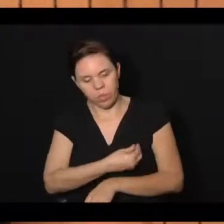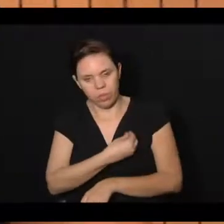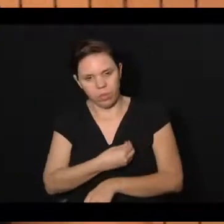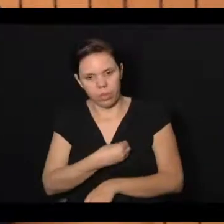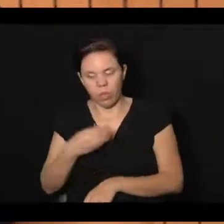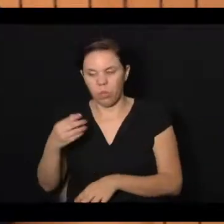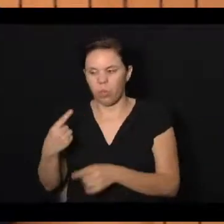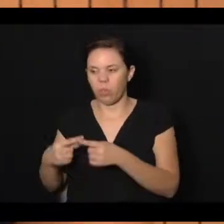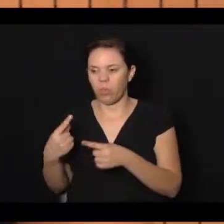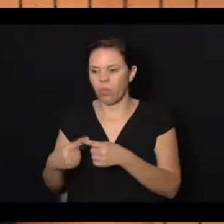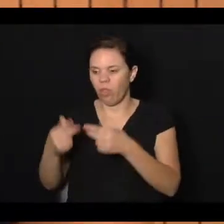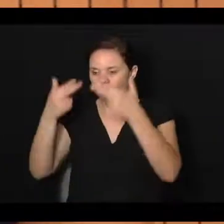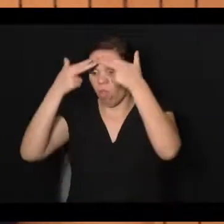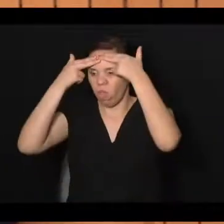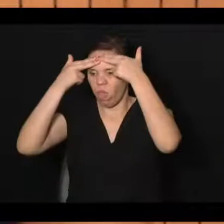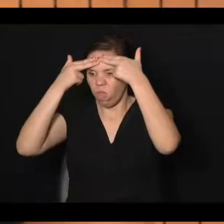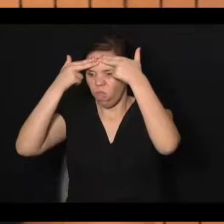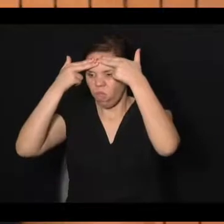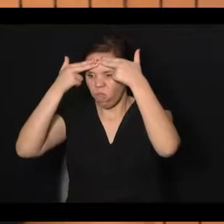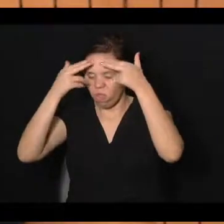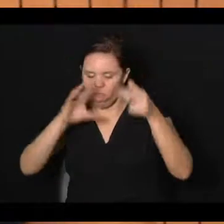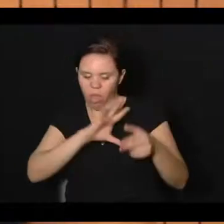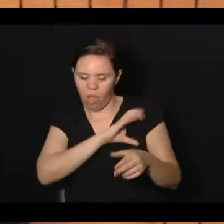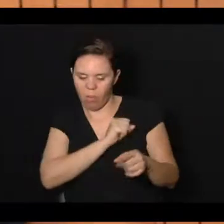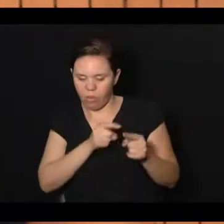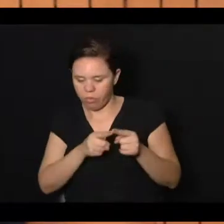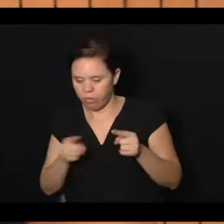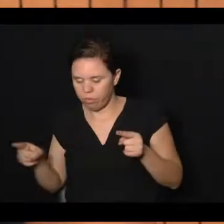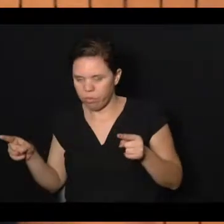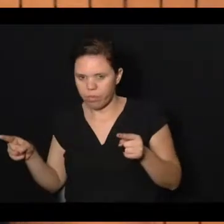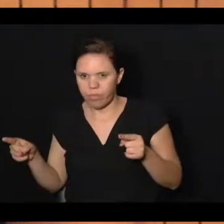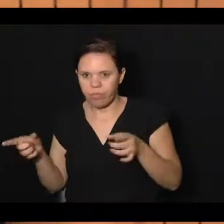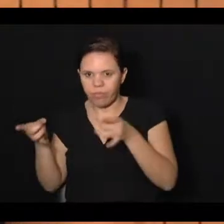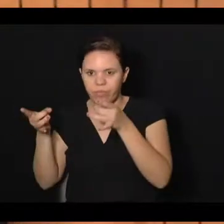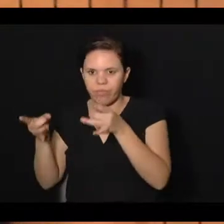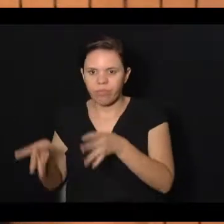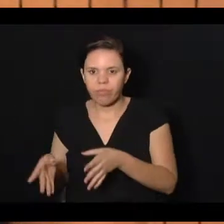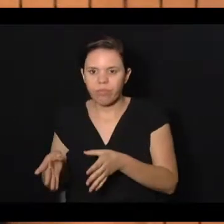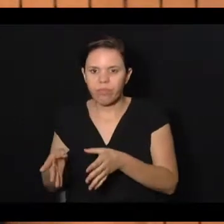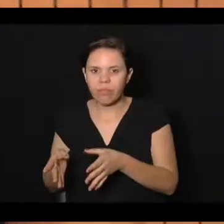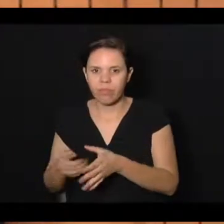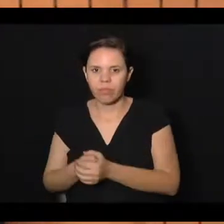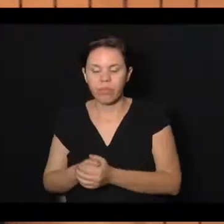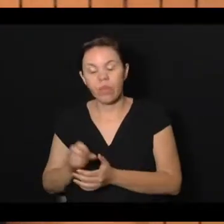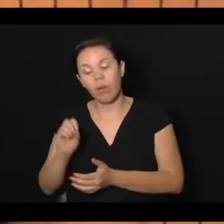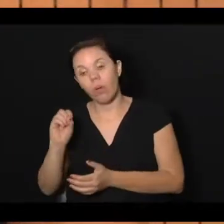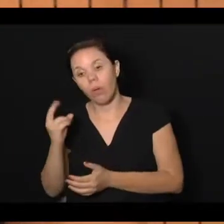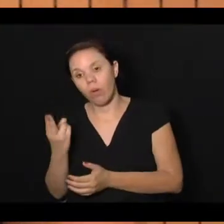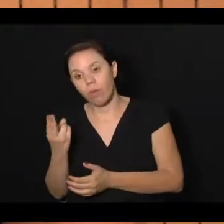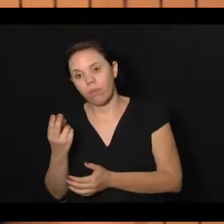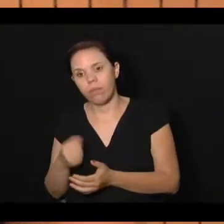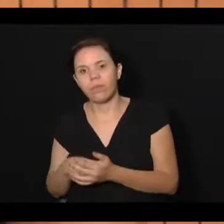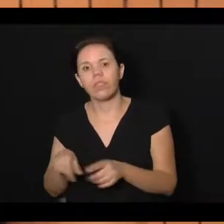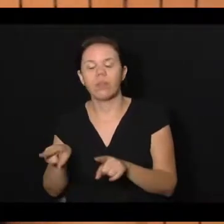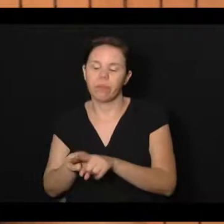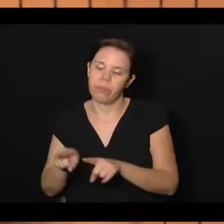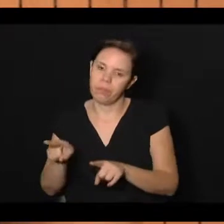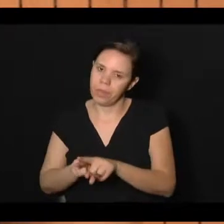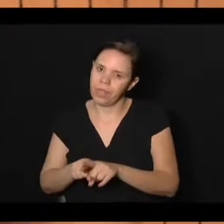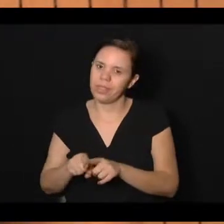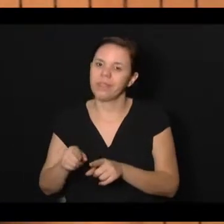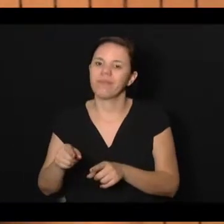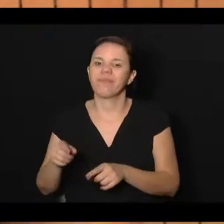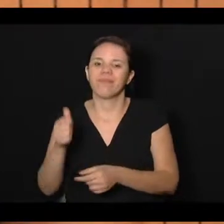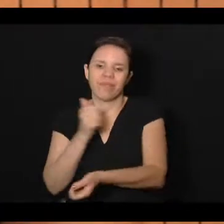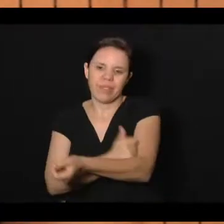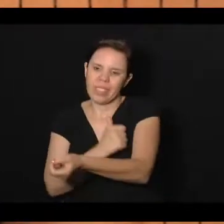amorosa talvez alguma coisa acontecer ao longo da pessoa que acabou tendo a decepção amorosa muito grande ou então a dependência química às vezes